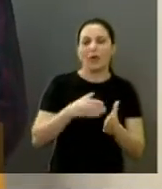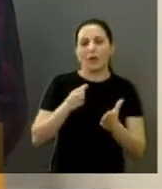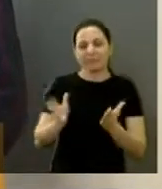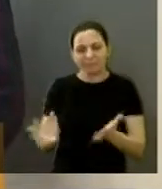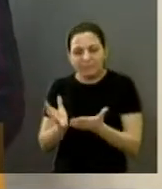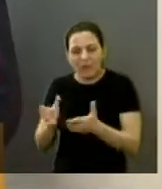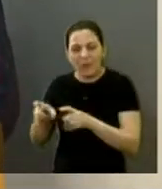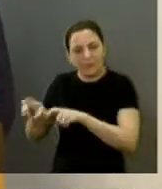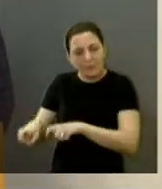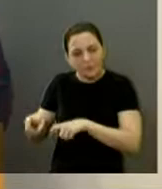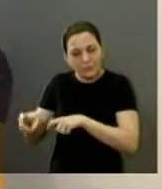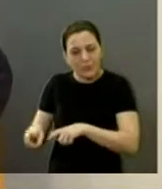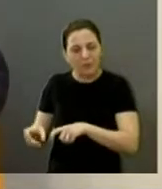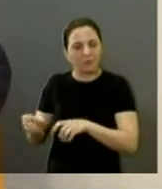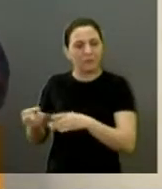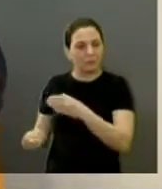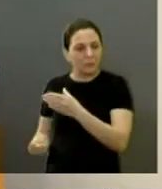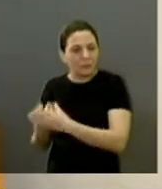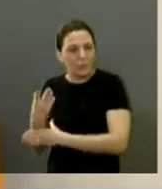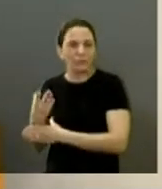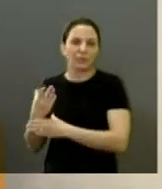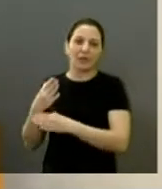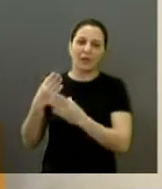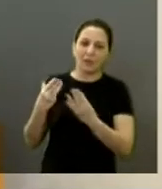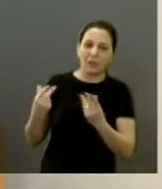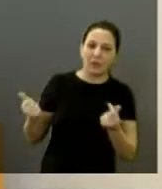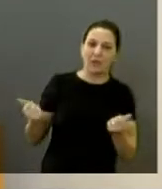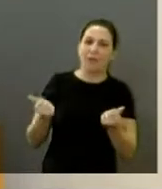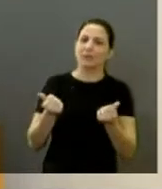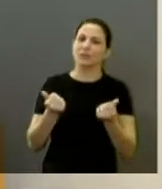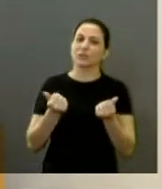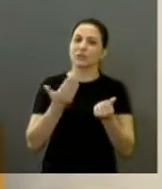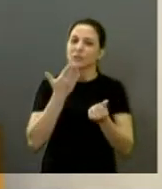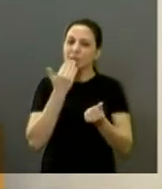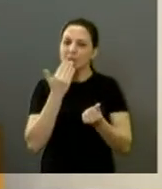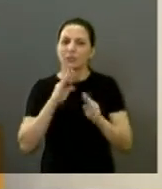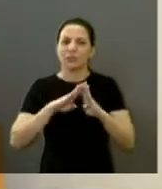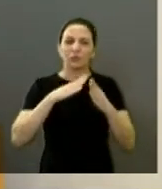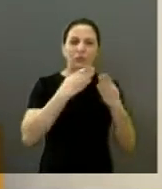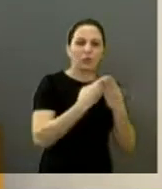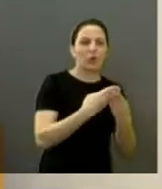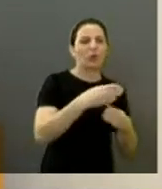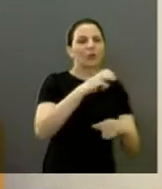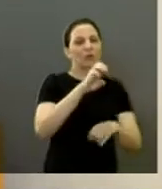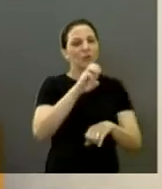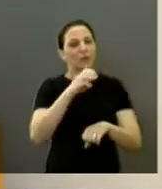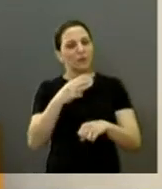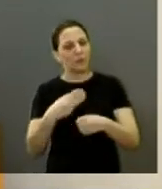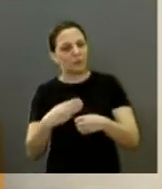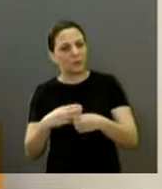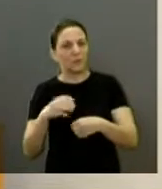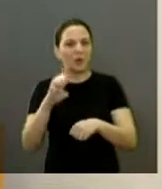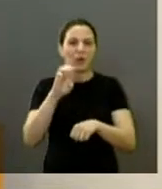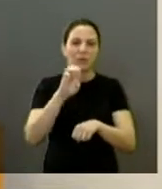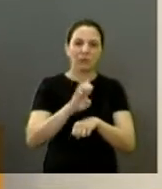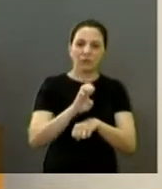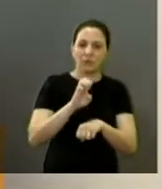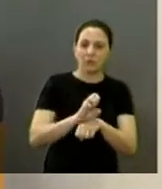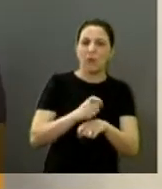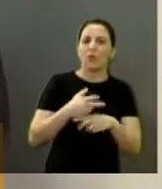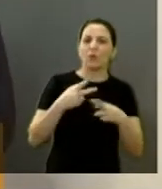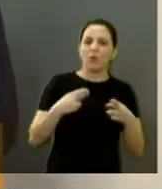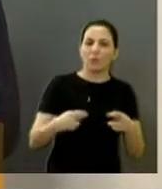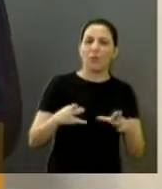não só o produtor mas a minha qualidade da alimentação nas escolas tanto municipais como estaduais e esse programa com